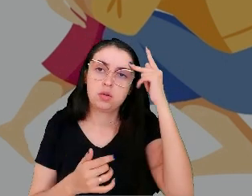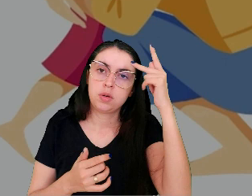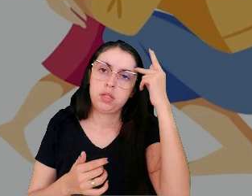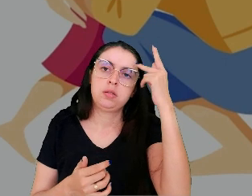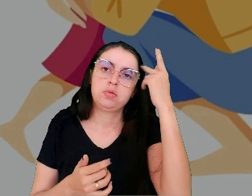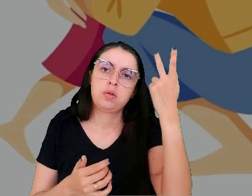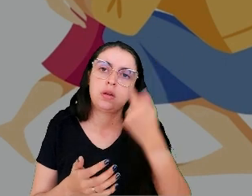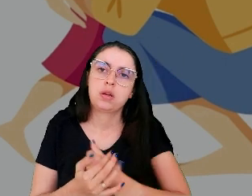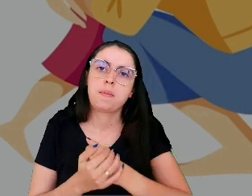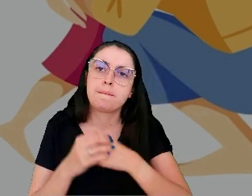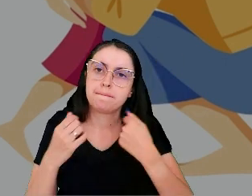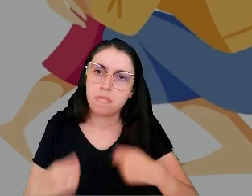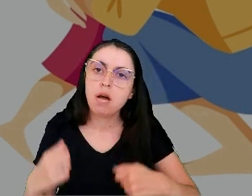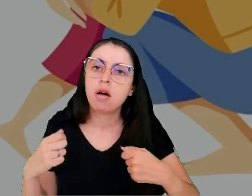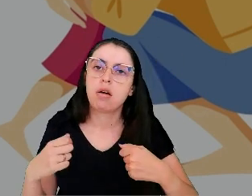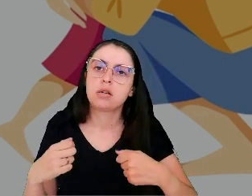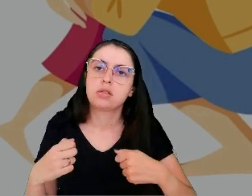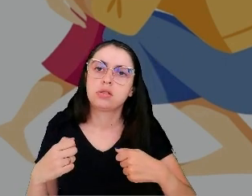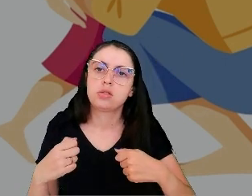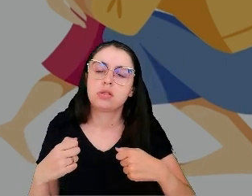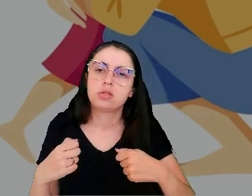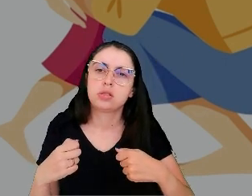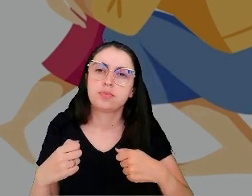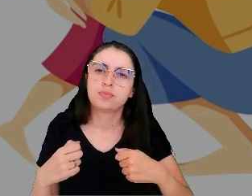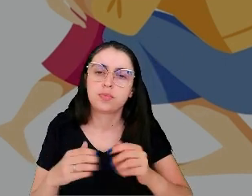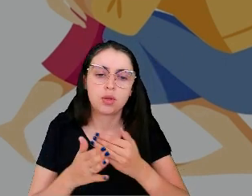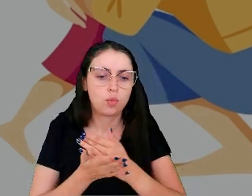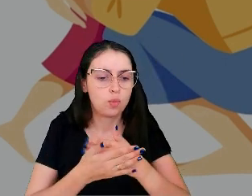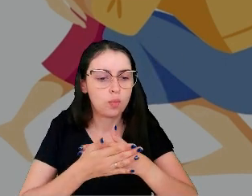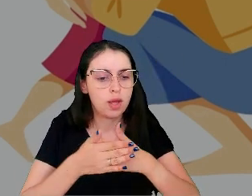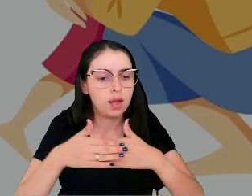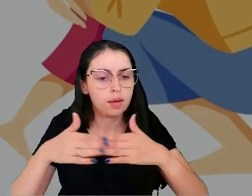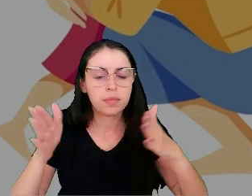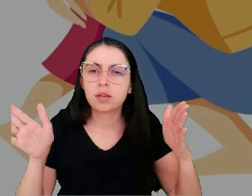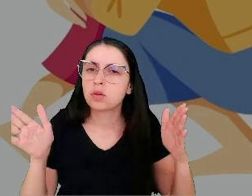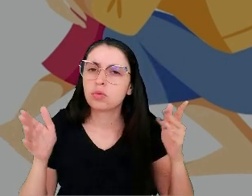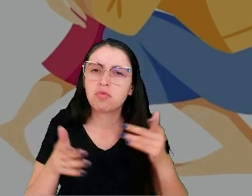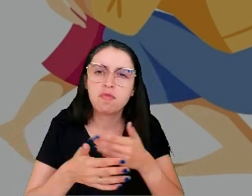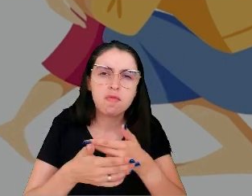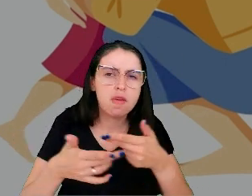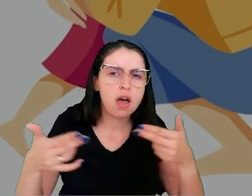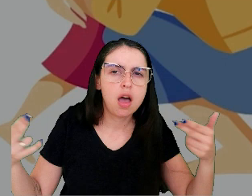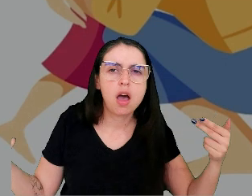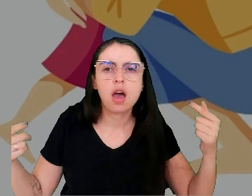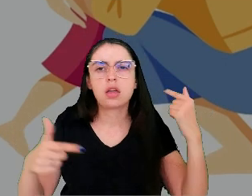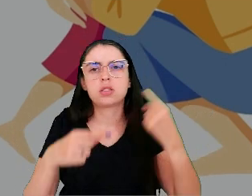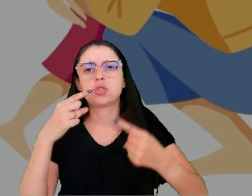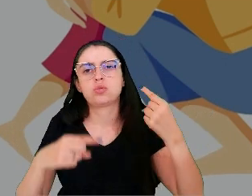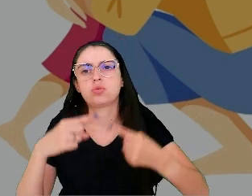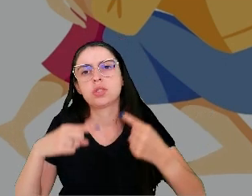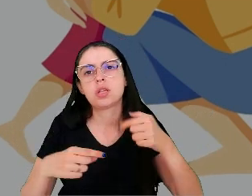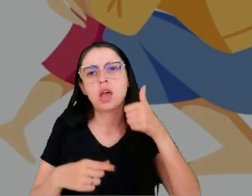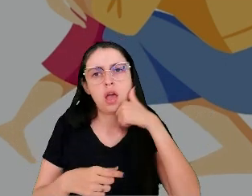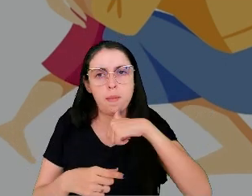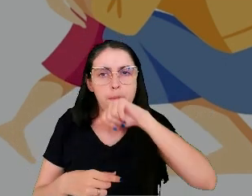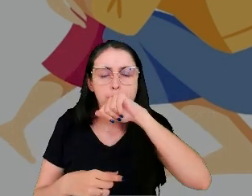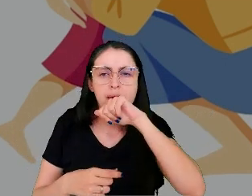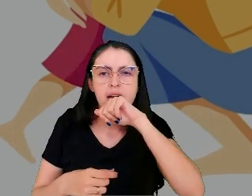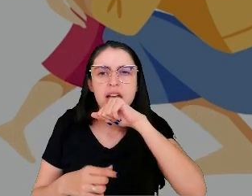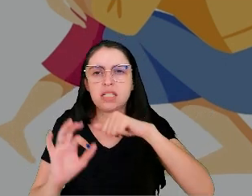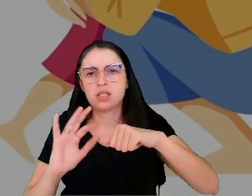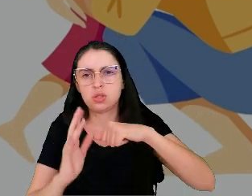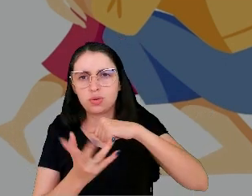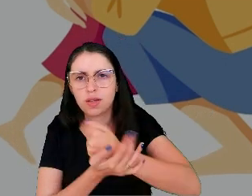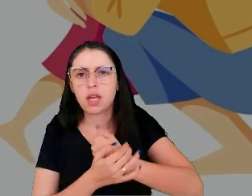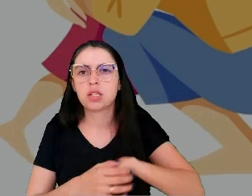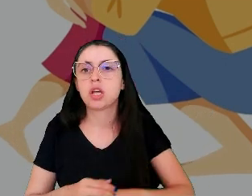acho que pode ser digamos, uma abertura para as grandes discussões sobre as mães pandêmicas,